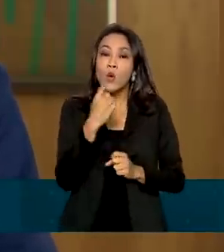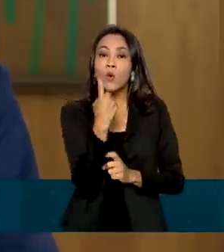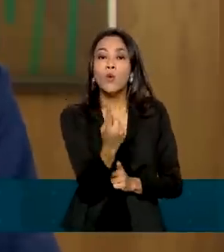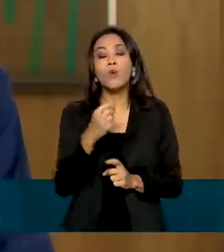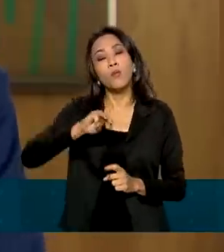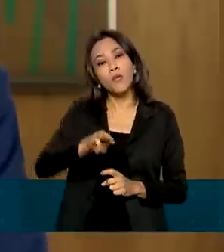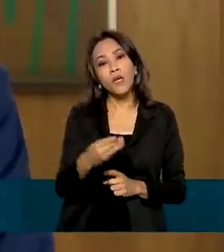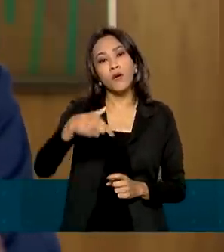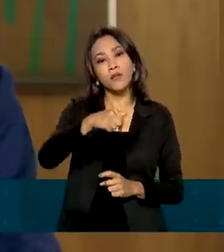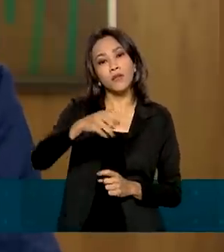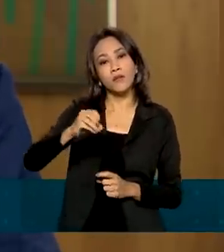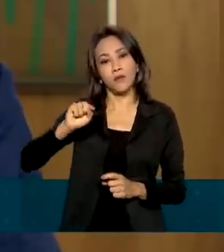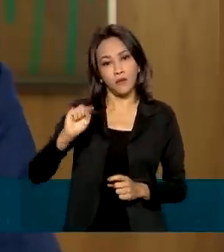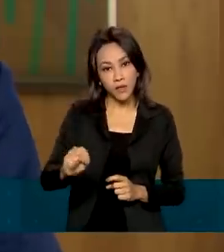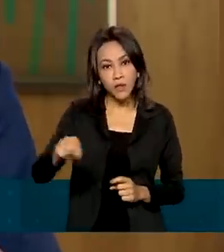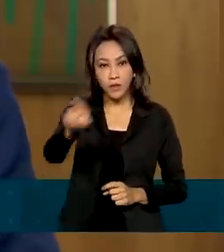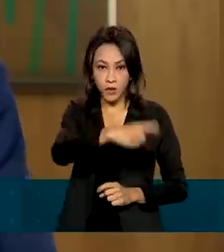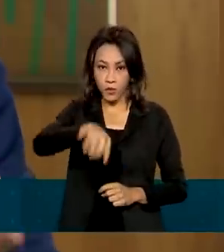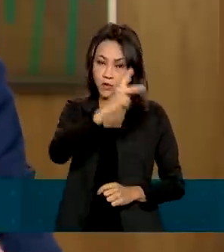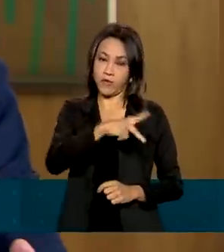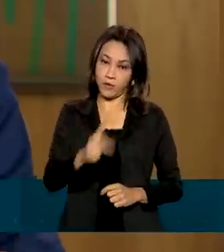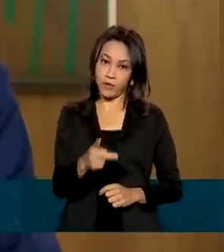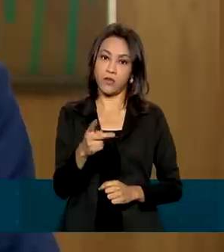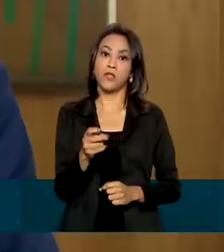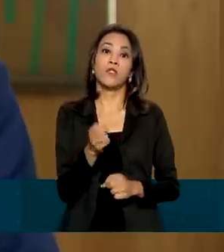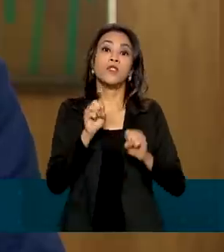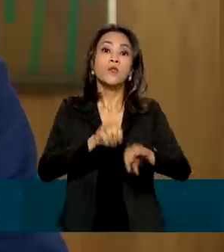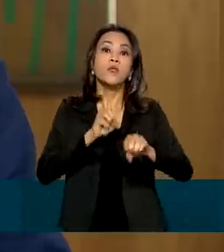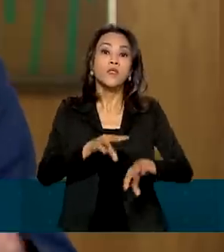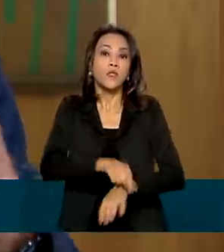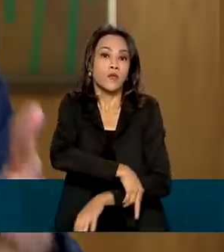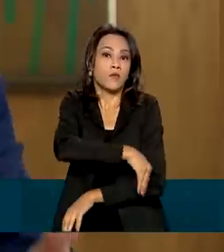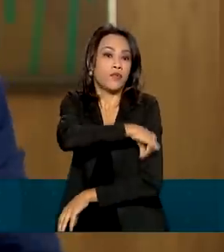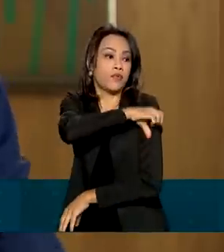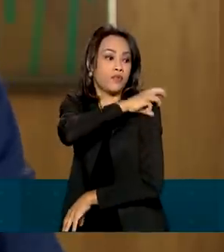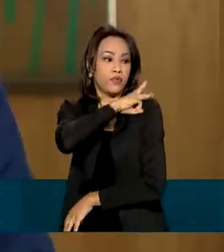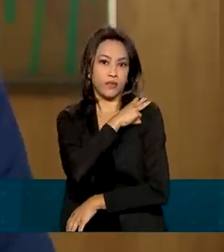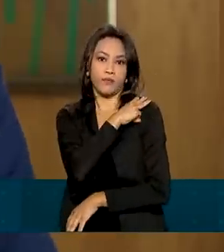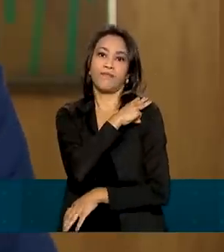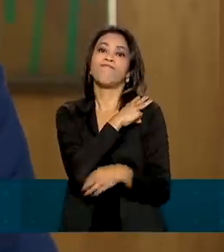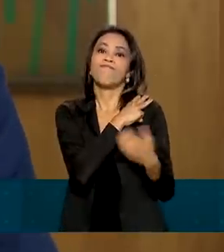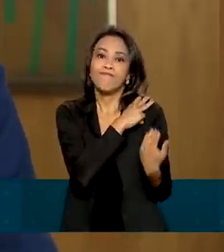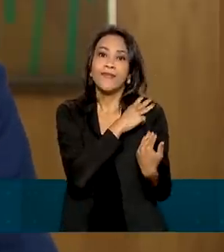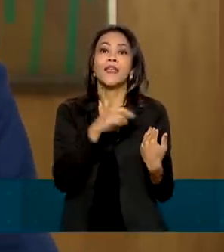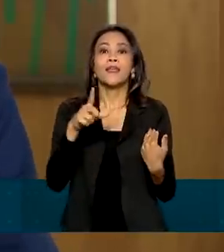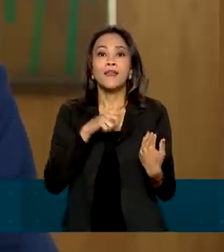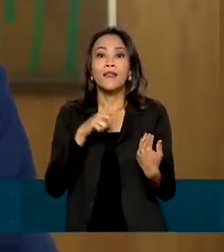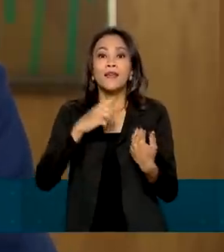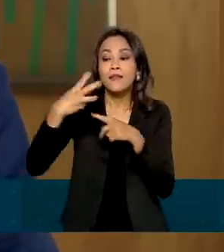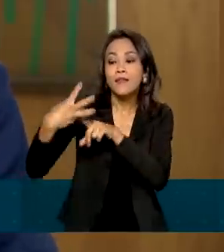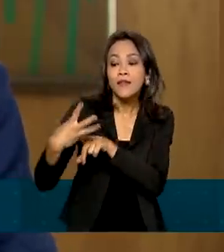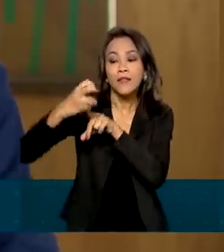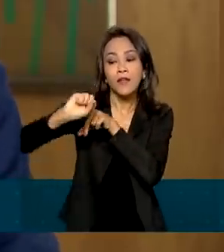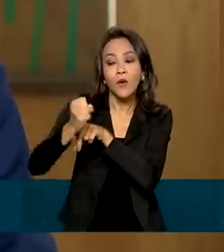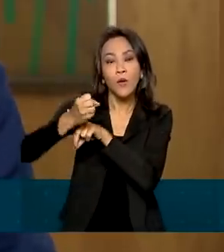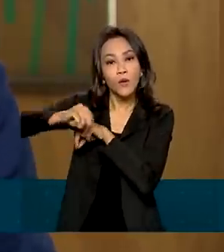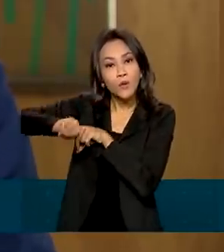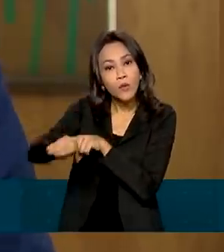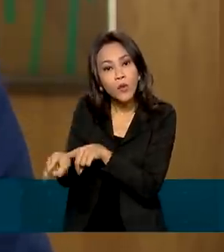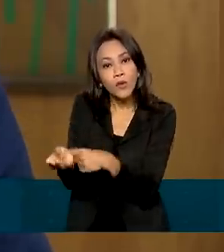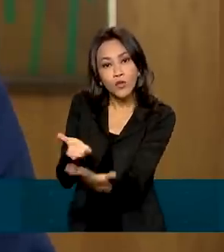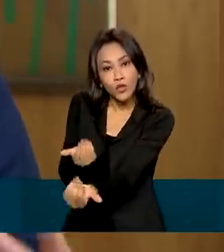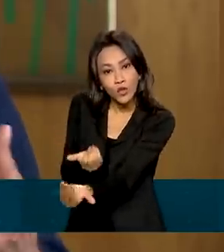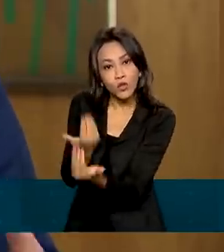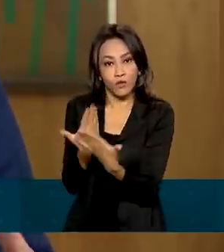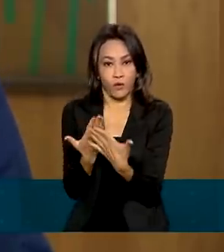700 mil professores do ensino básico pelo Brasil, que lidam diretamente com 38 milhões de jovens